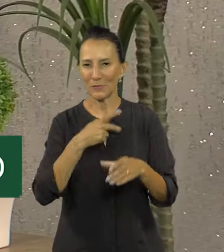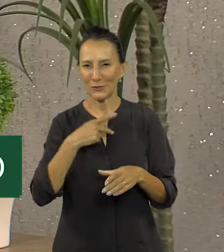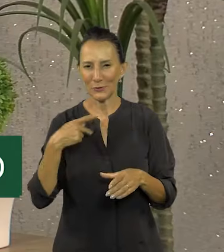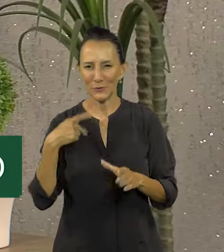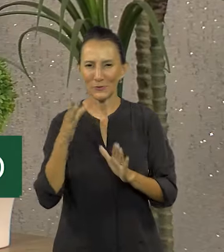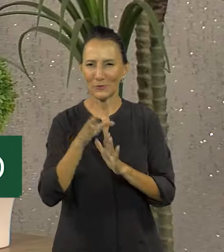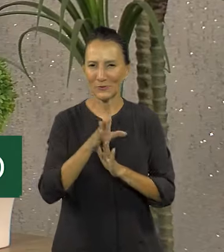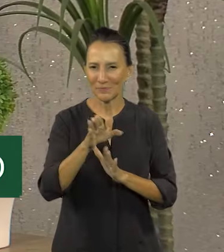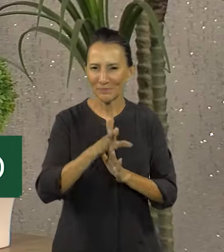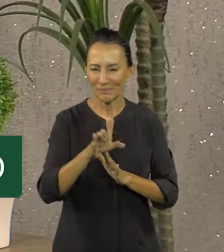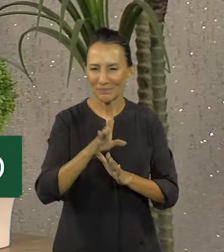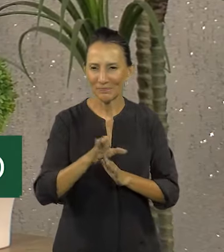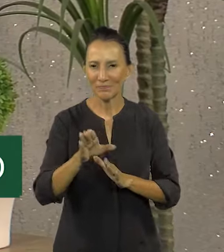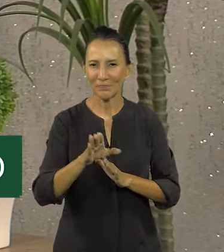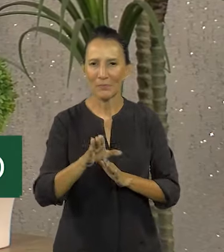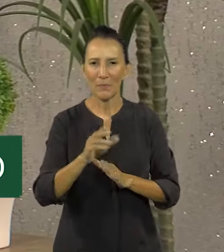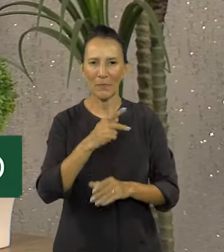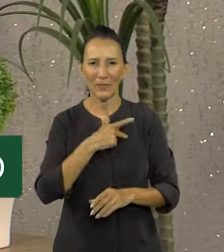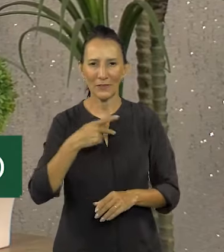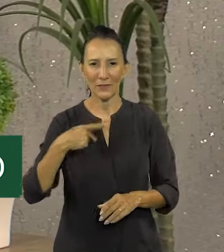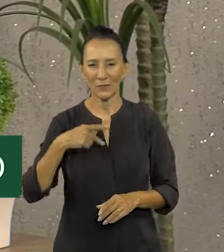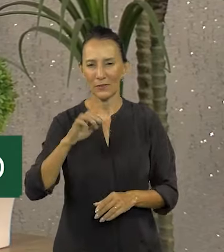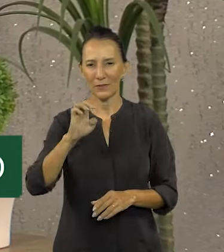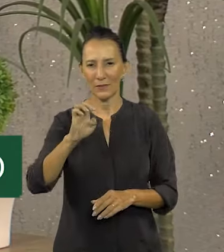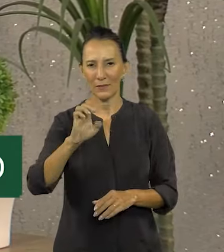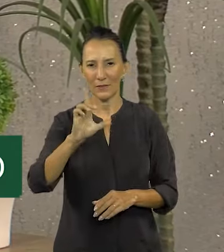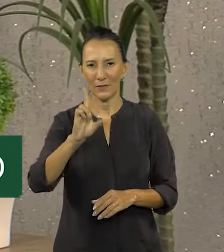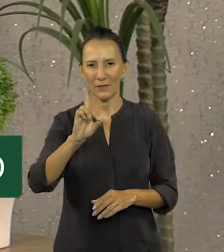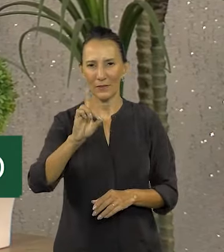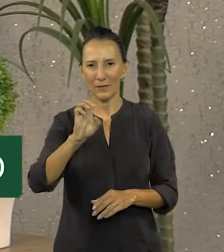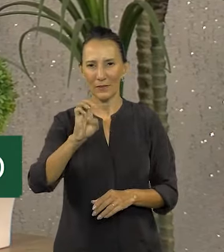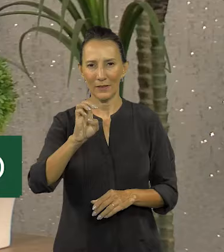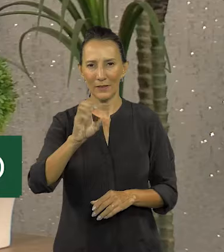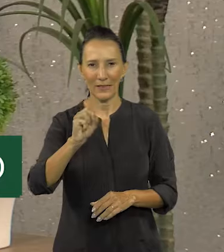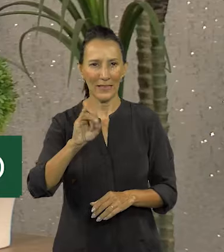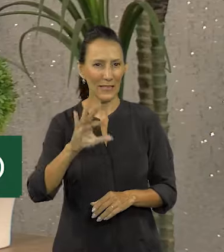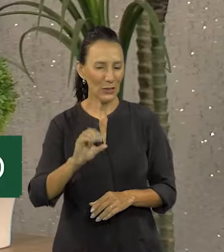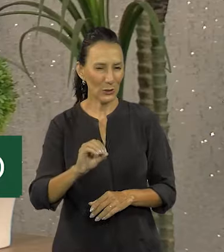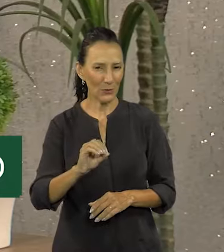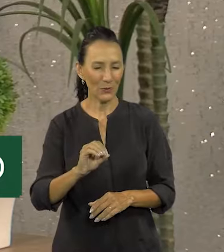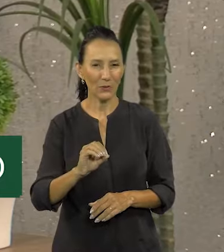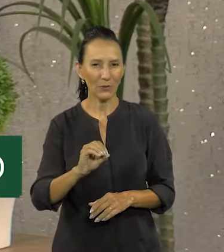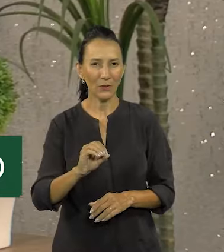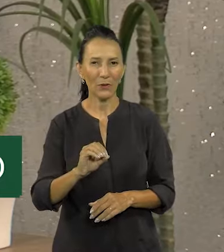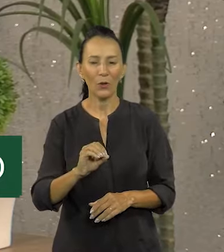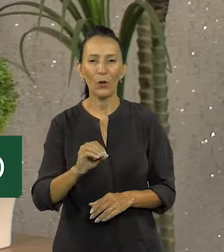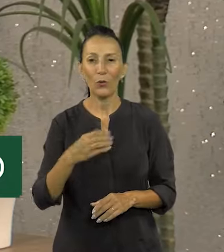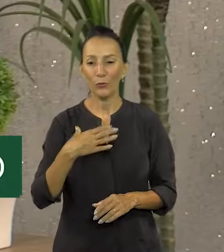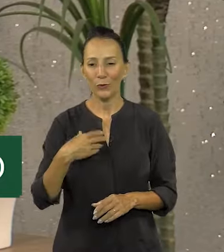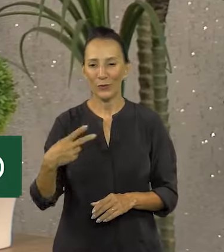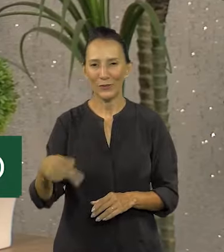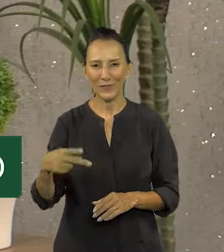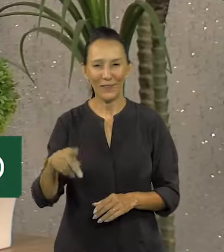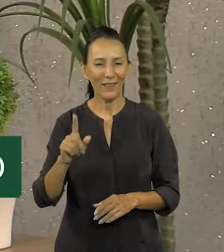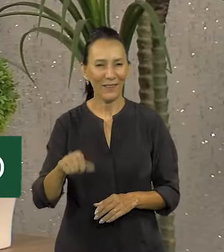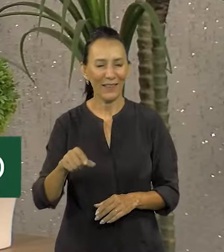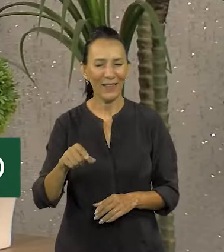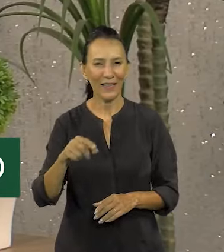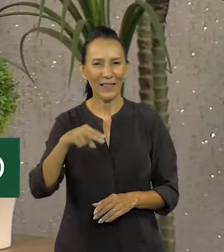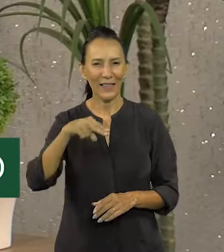e o pastor Edésio pai do do do Nicolas deputado federal